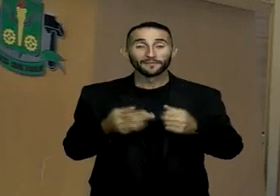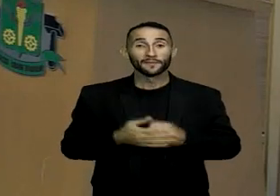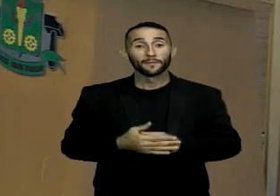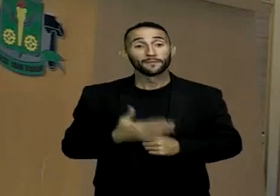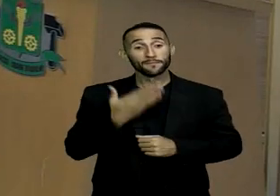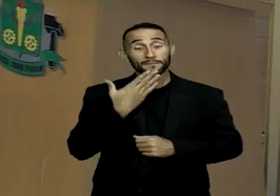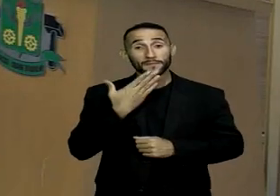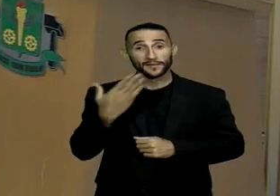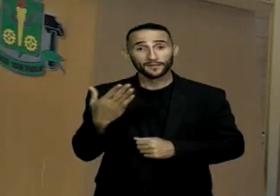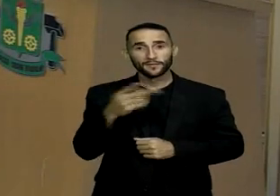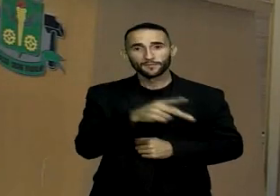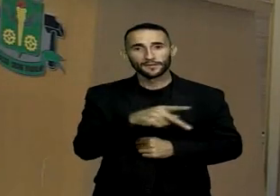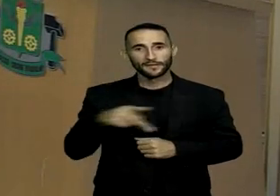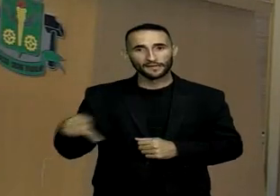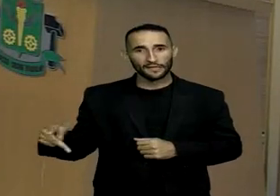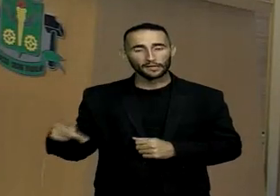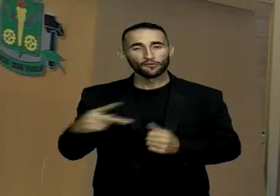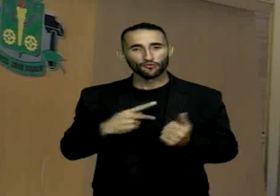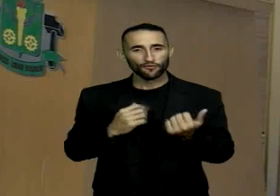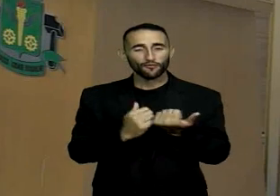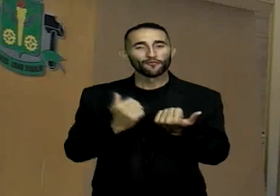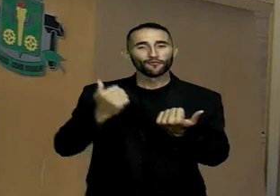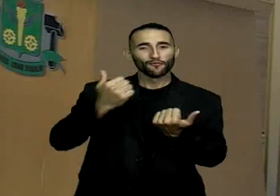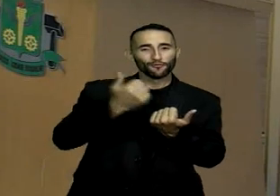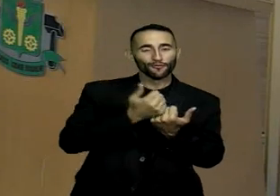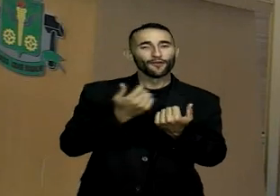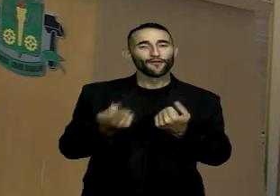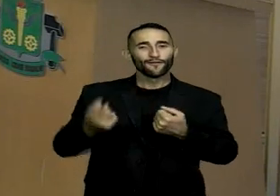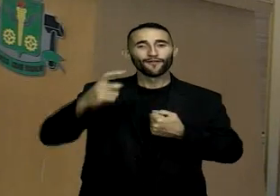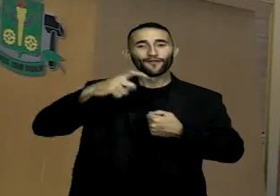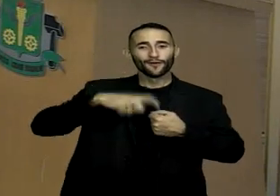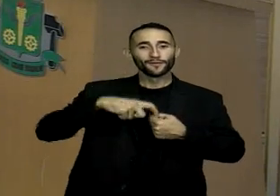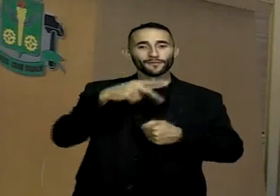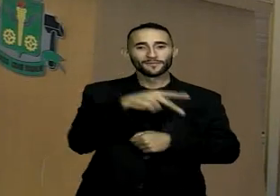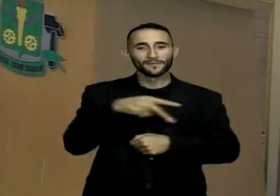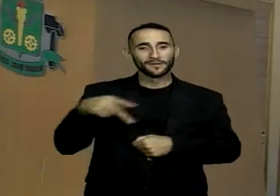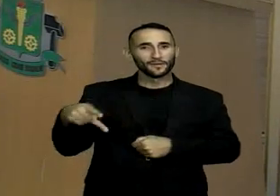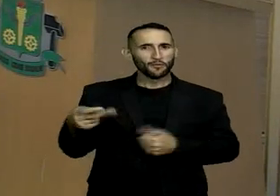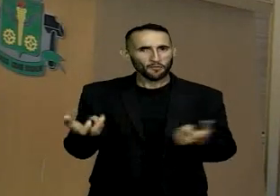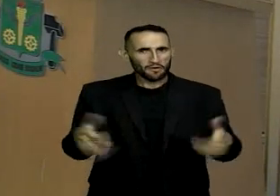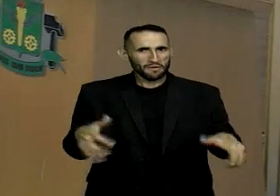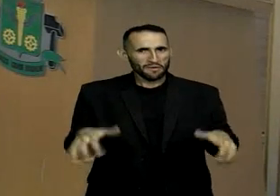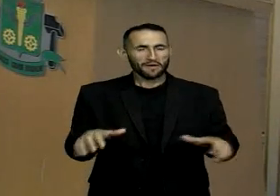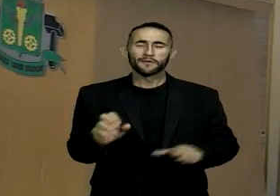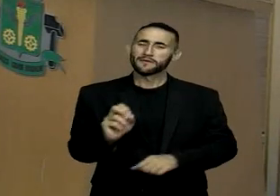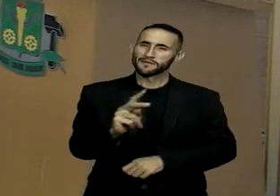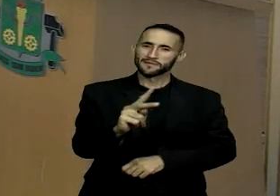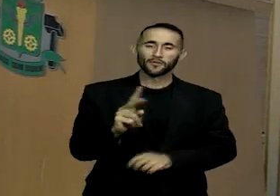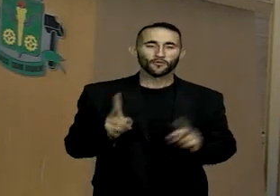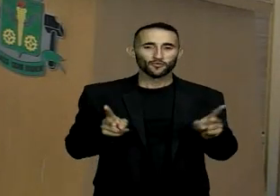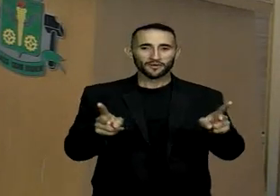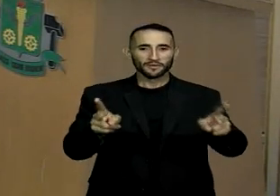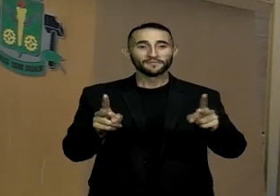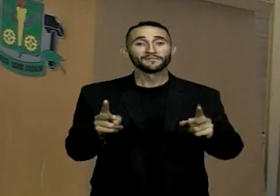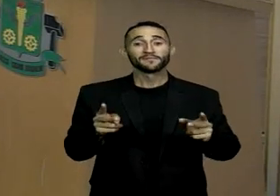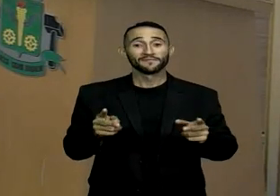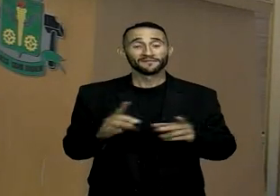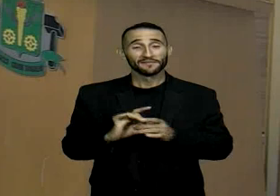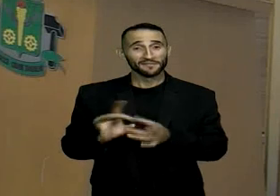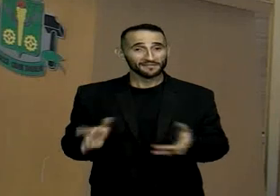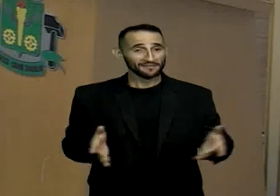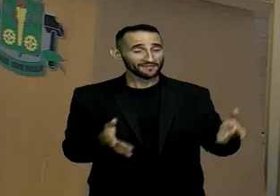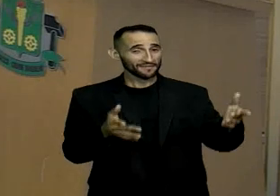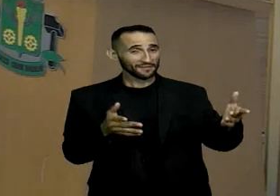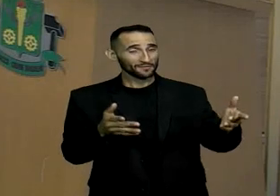Tá. Peço ao senhor presidente que reassuma. Não? Então vamos continuar. Questão de ordem, nobre vereador